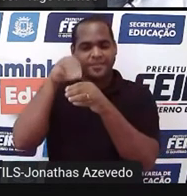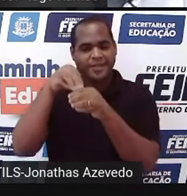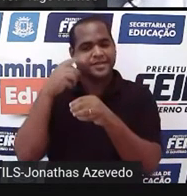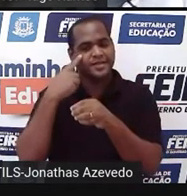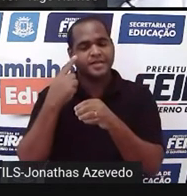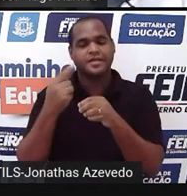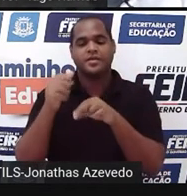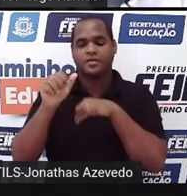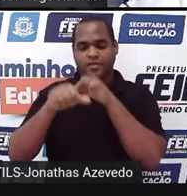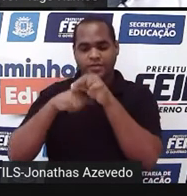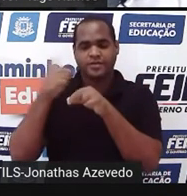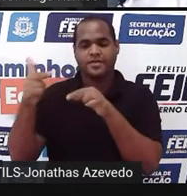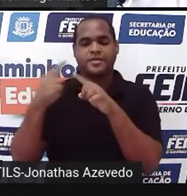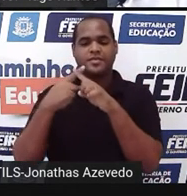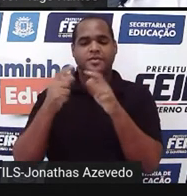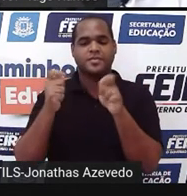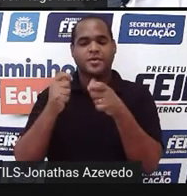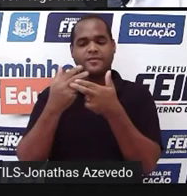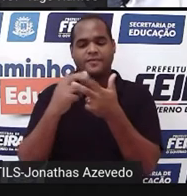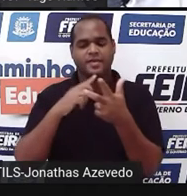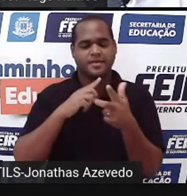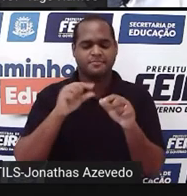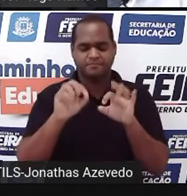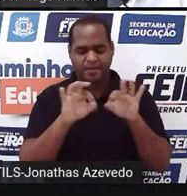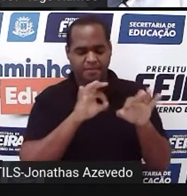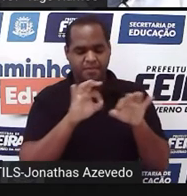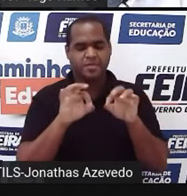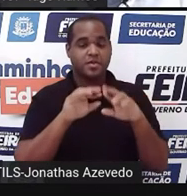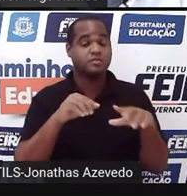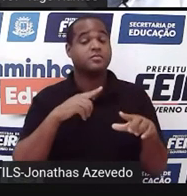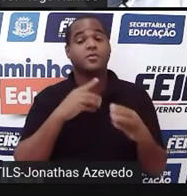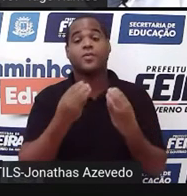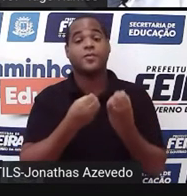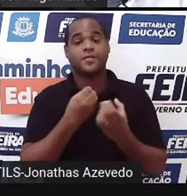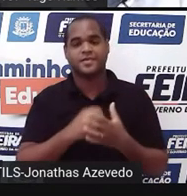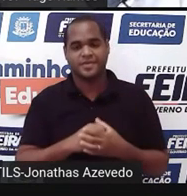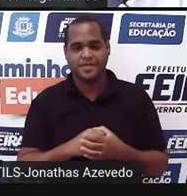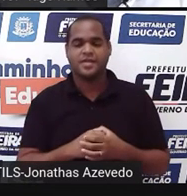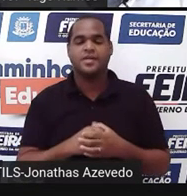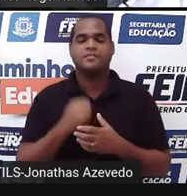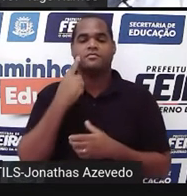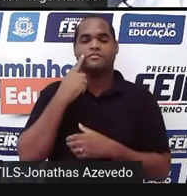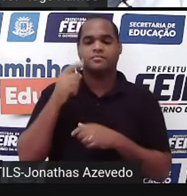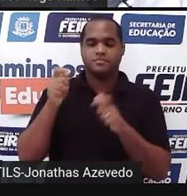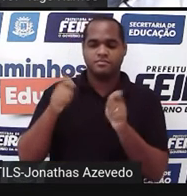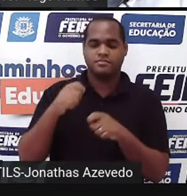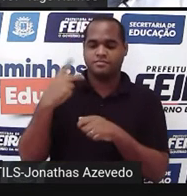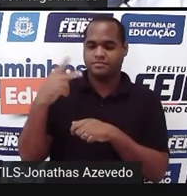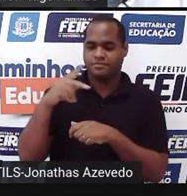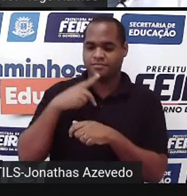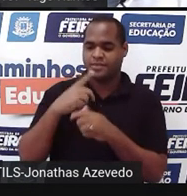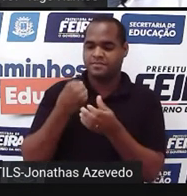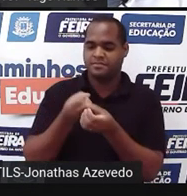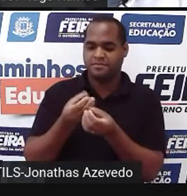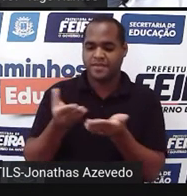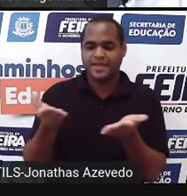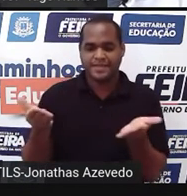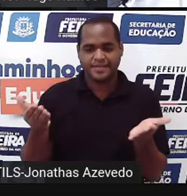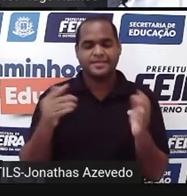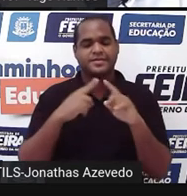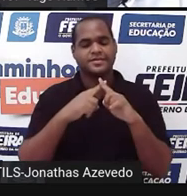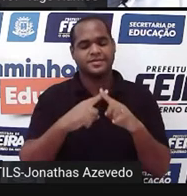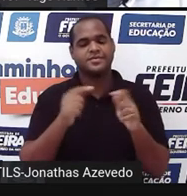multiplicando por cada coisa que tem dentro dos parênteses isso é chamado de propriedade distributiva da